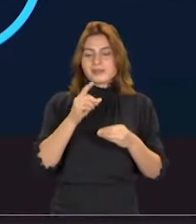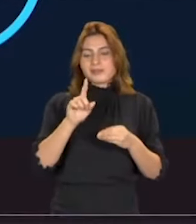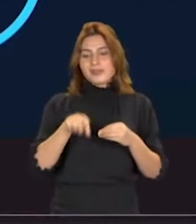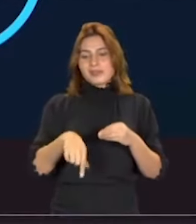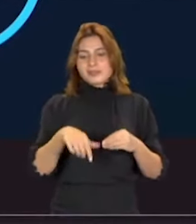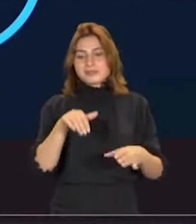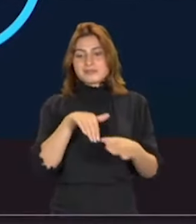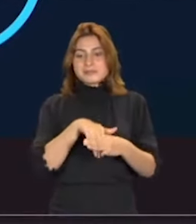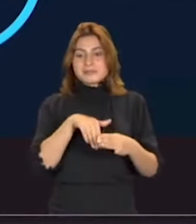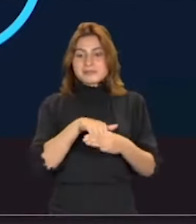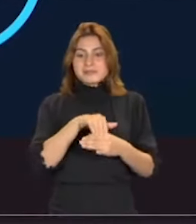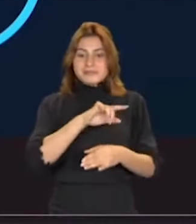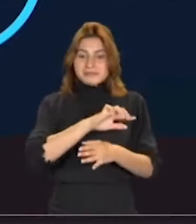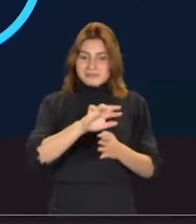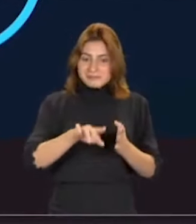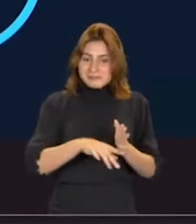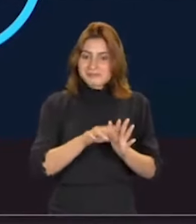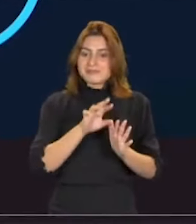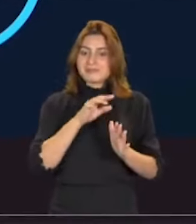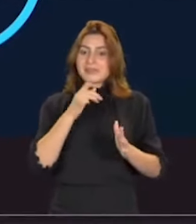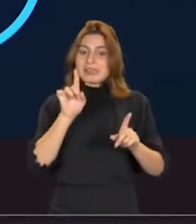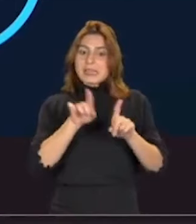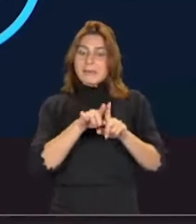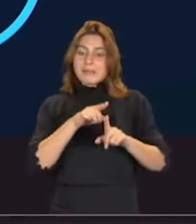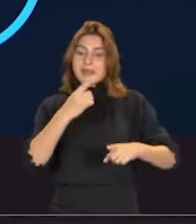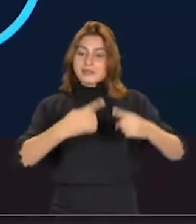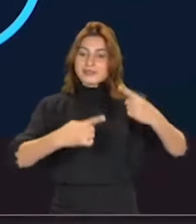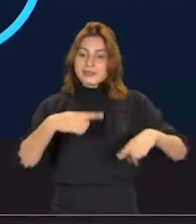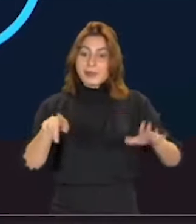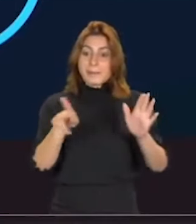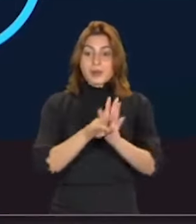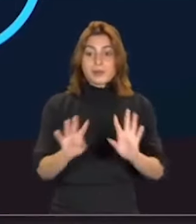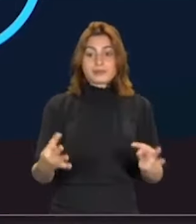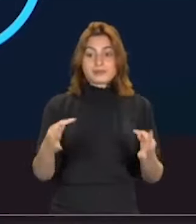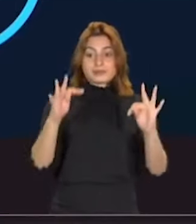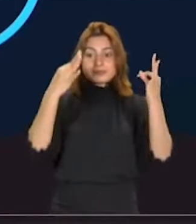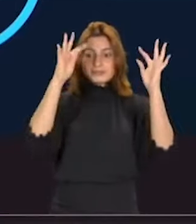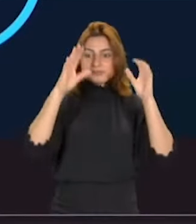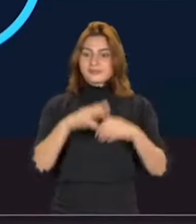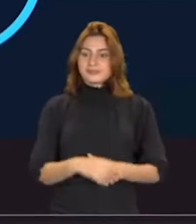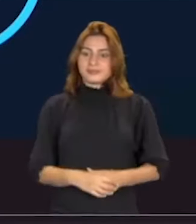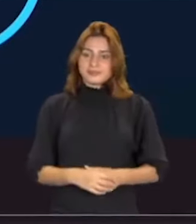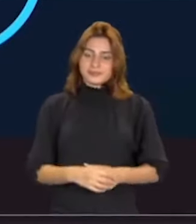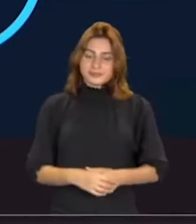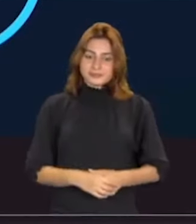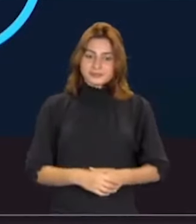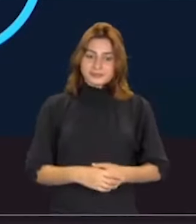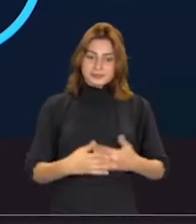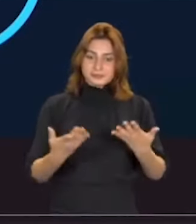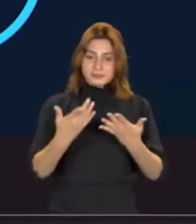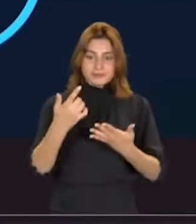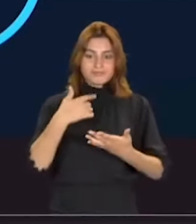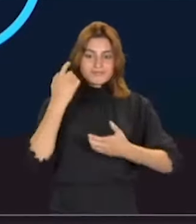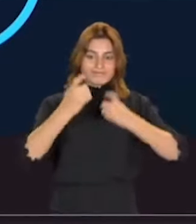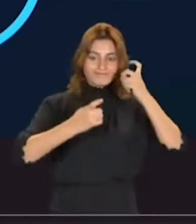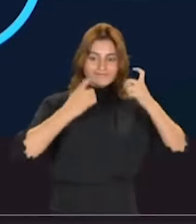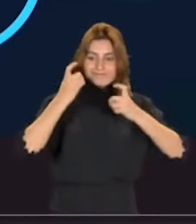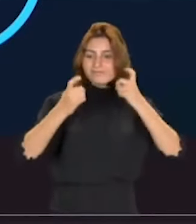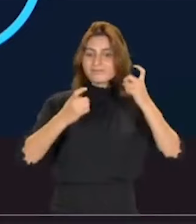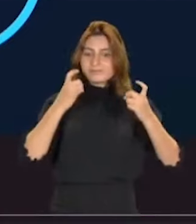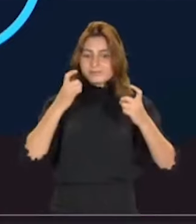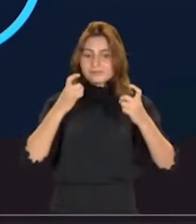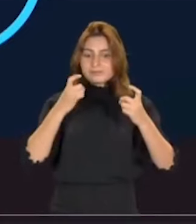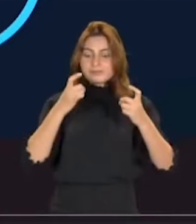dinâmico e também com todos os desafios que a tecnologia nos impõe. Eu venho aqui hoje trazer uma preocupação da